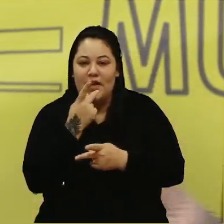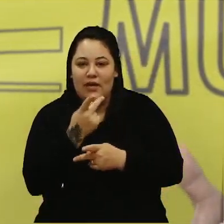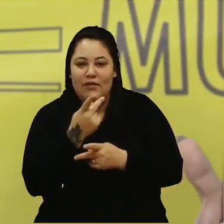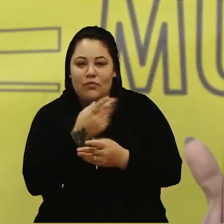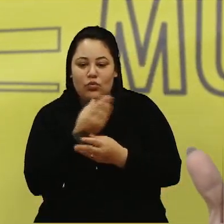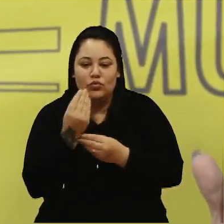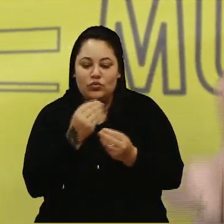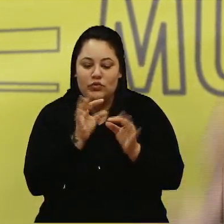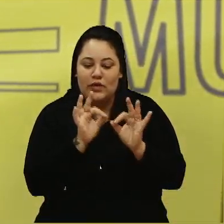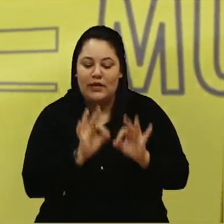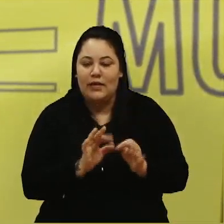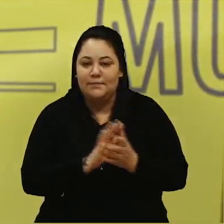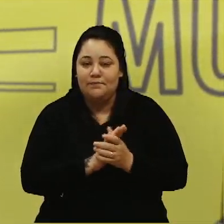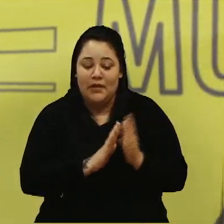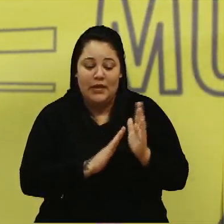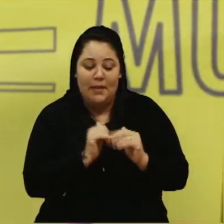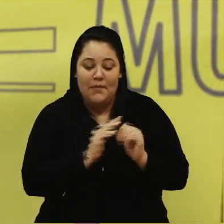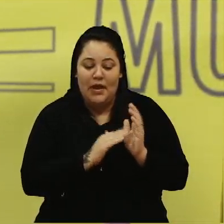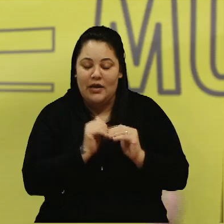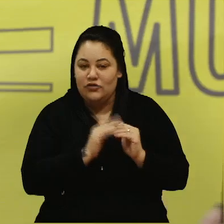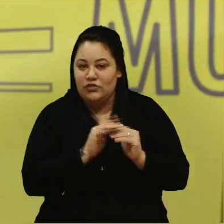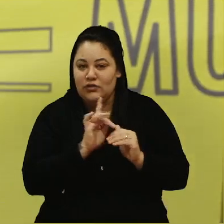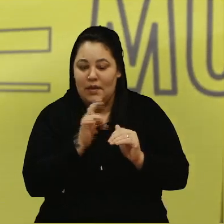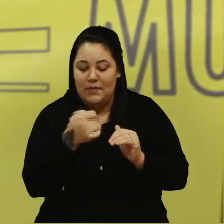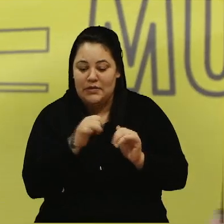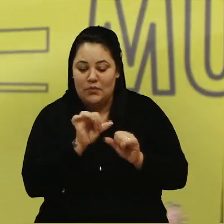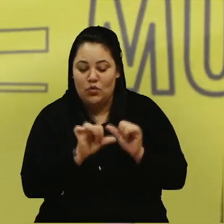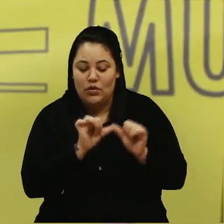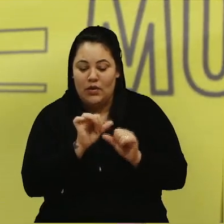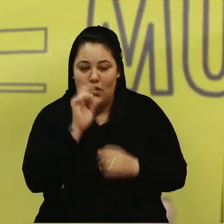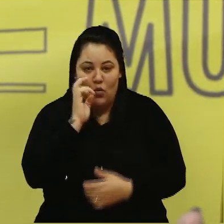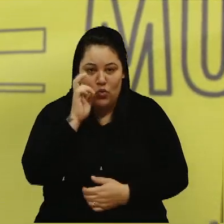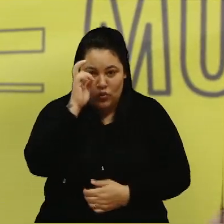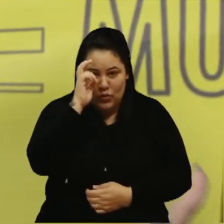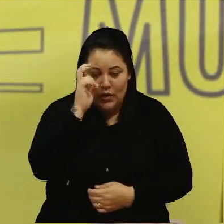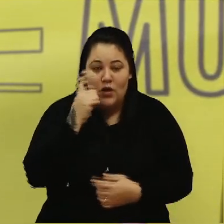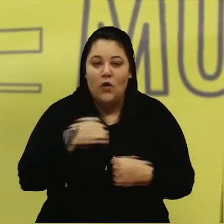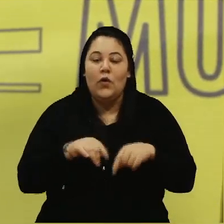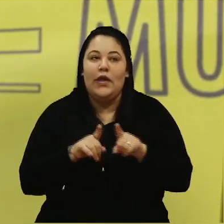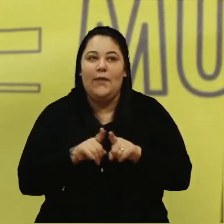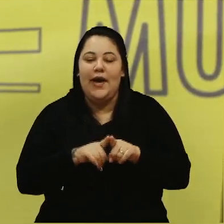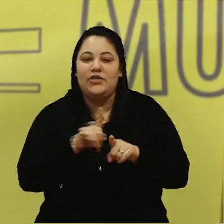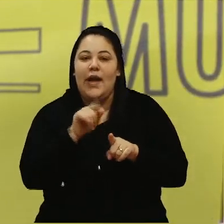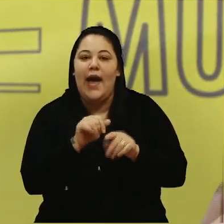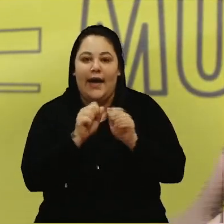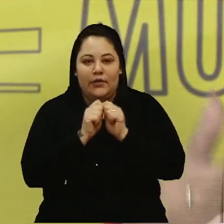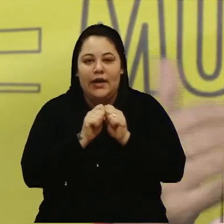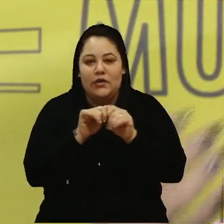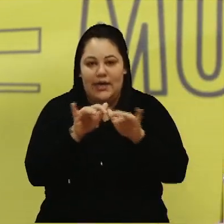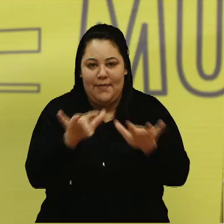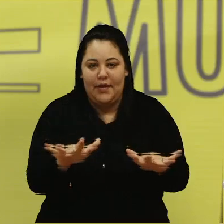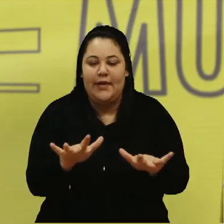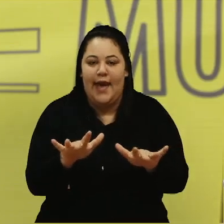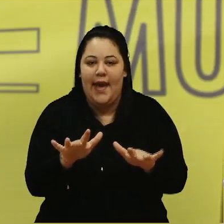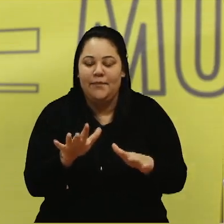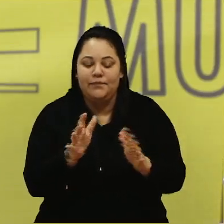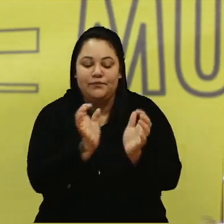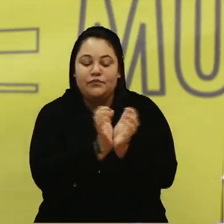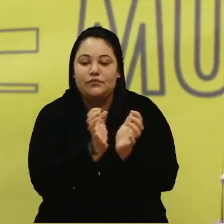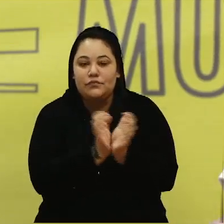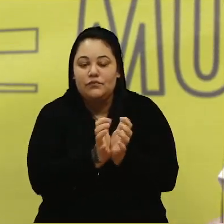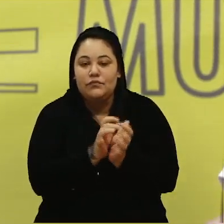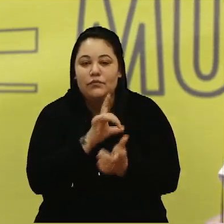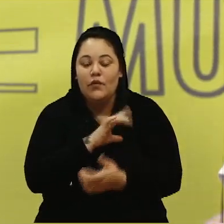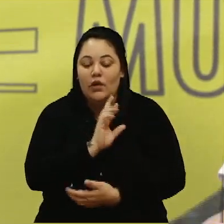E na prática? Então, na prática, a gente precisa mudar a cultura. Então, foi um momento de poder compartilhar isso com os colegas vereadores. A gente teve uma resposta bem importante,